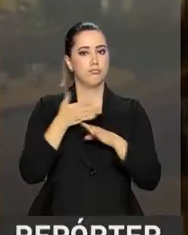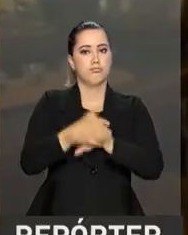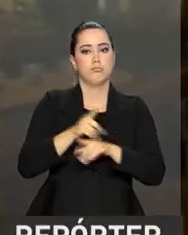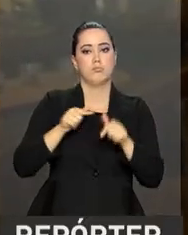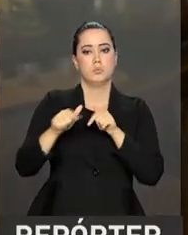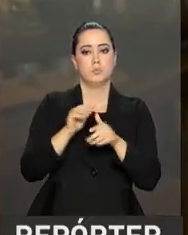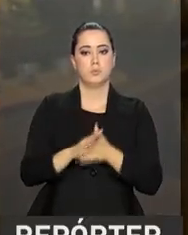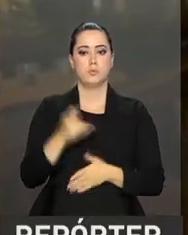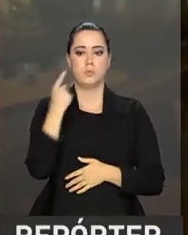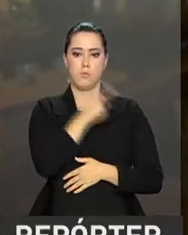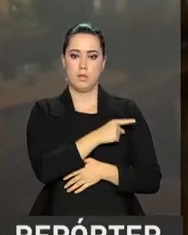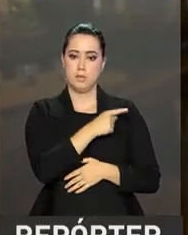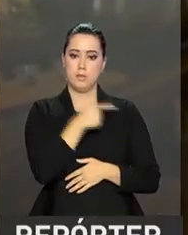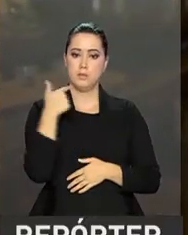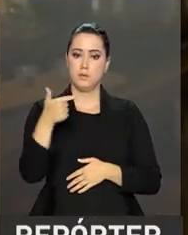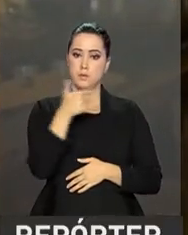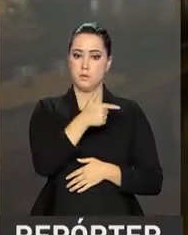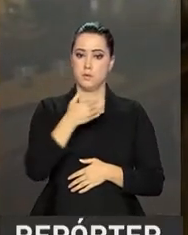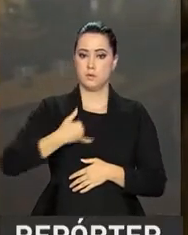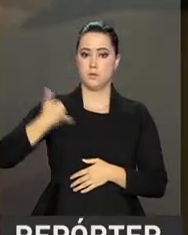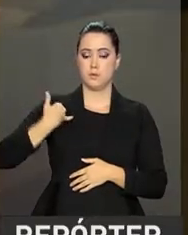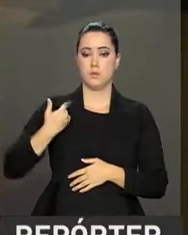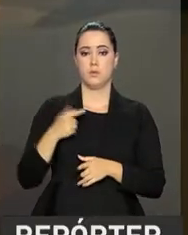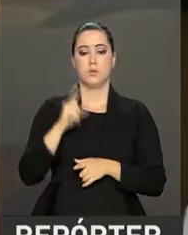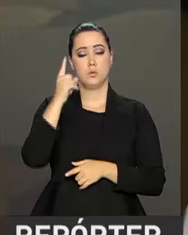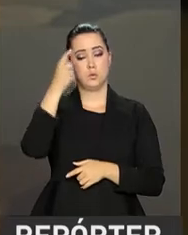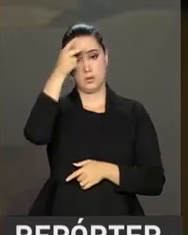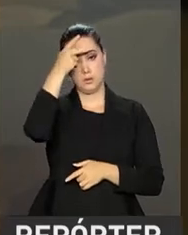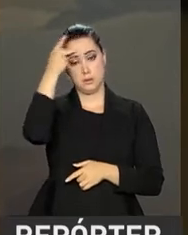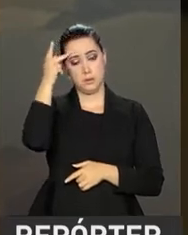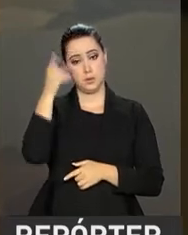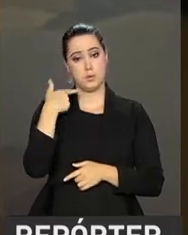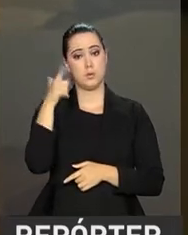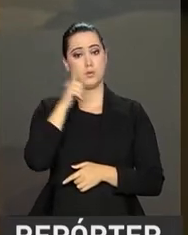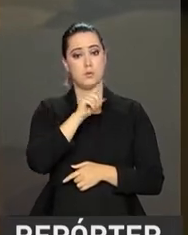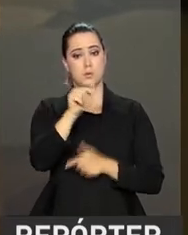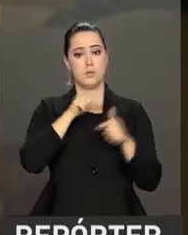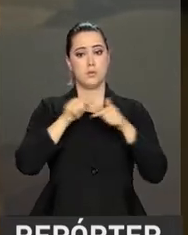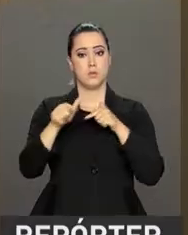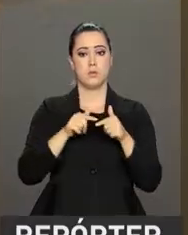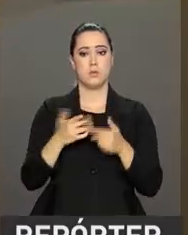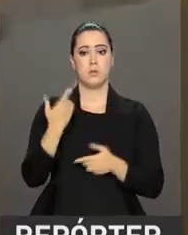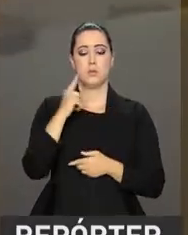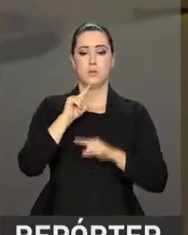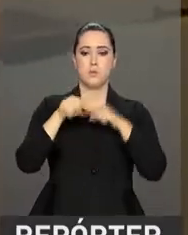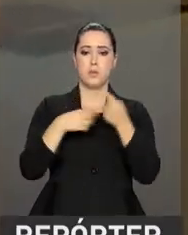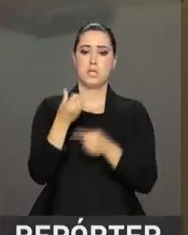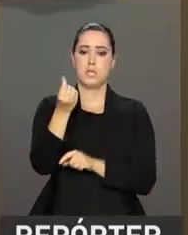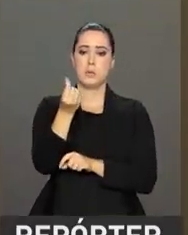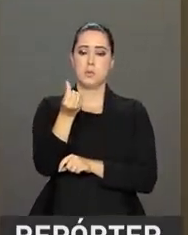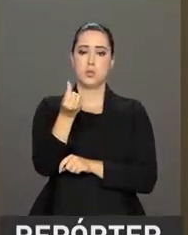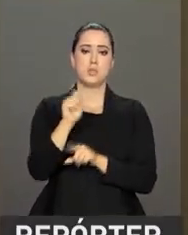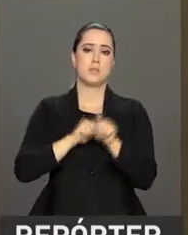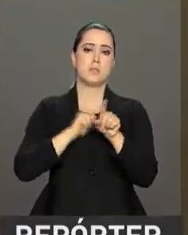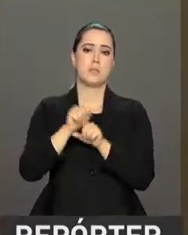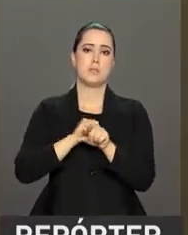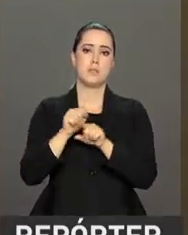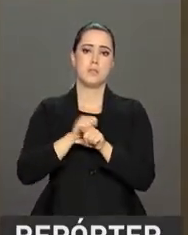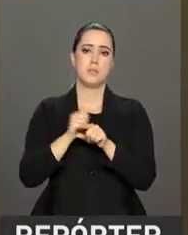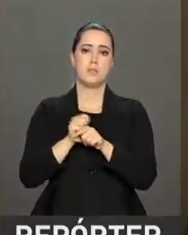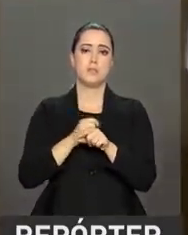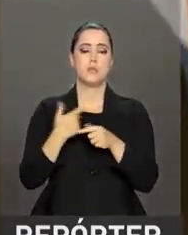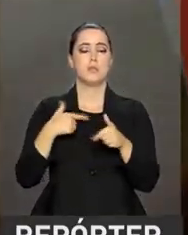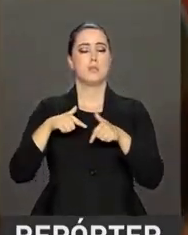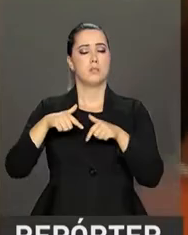eduardo lima de 22 anos foi um dos brasileiros que conseguiu emprego com carteira assinada depois de seis meses fazendo bico como